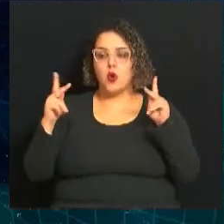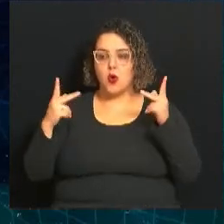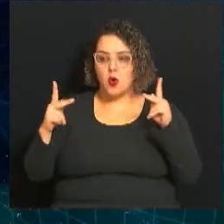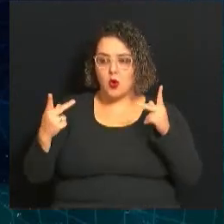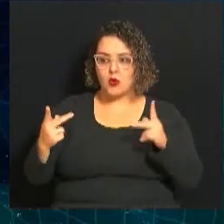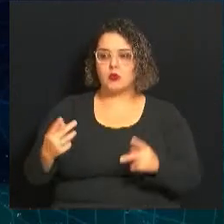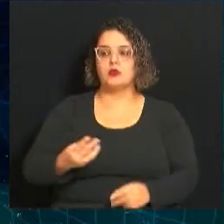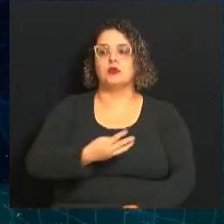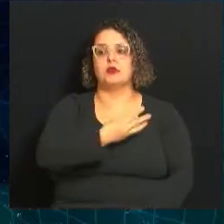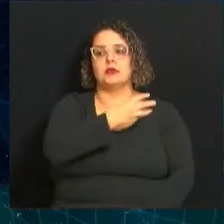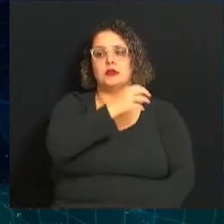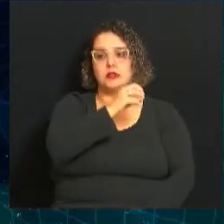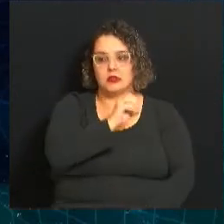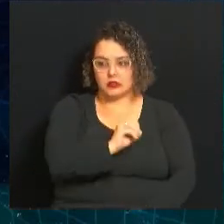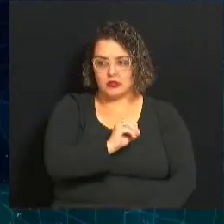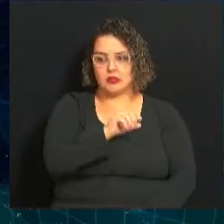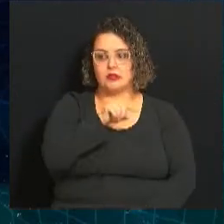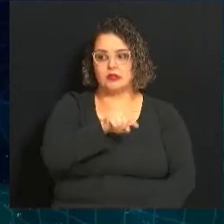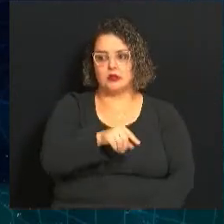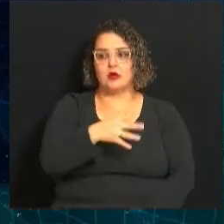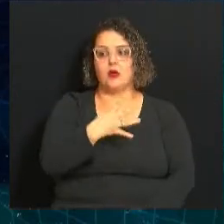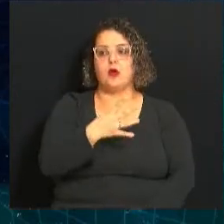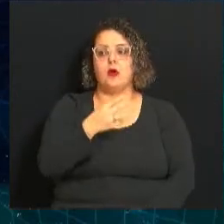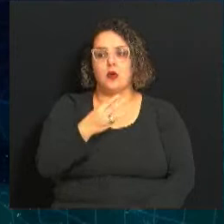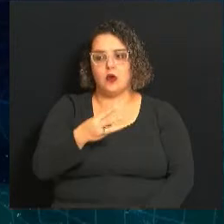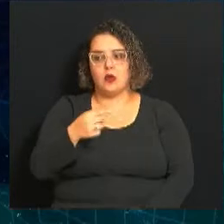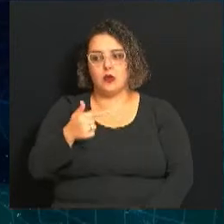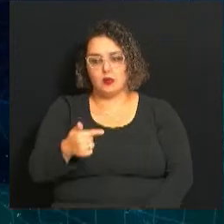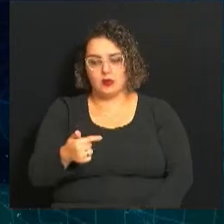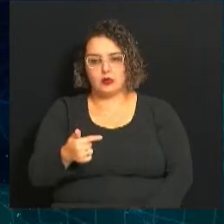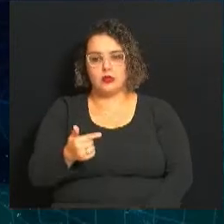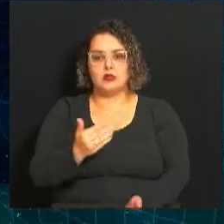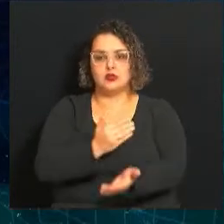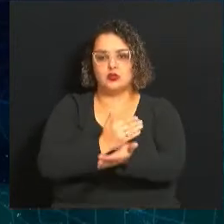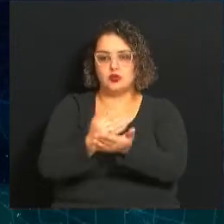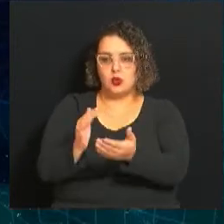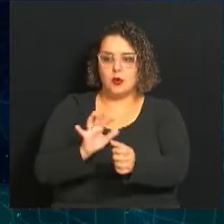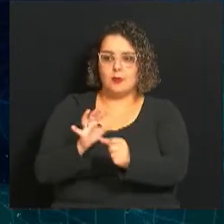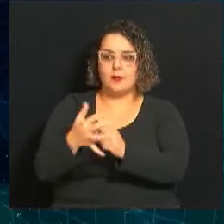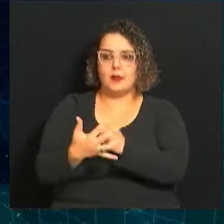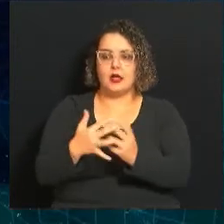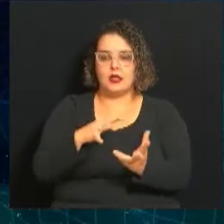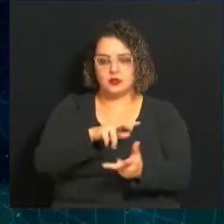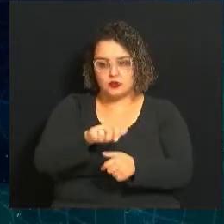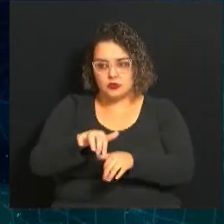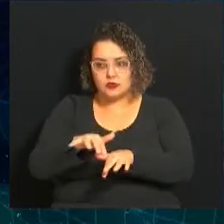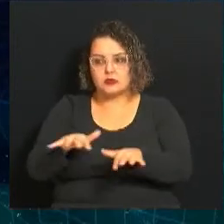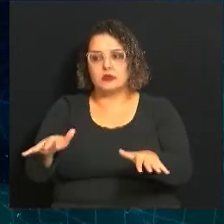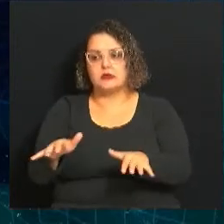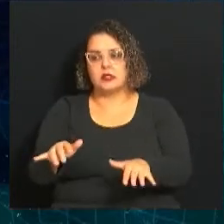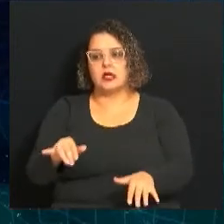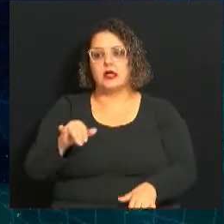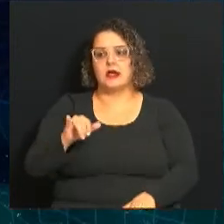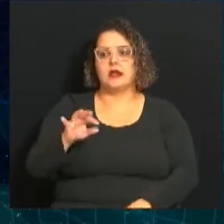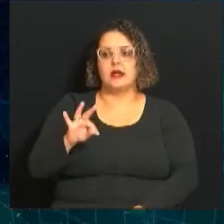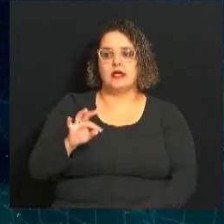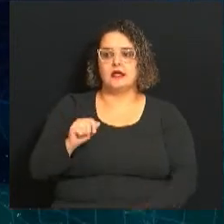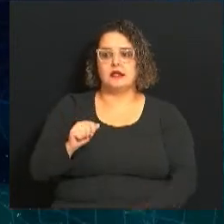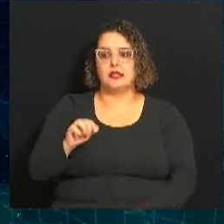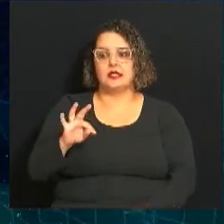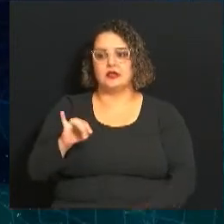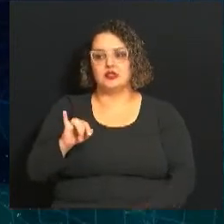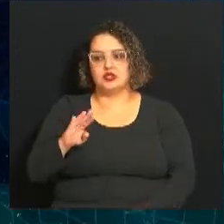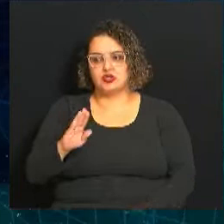35.541 casos desde o início da doença, desde o início da pandemia, desculpe, Hortolândia 30.432 casos,